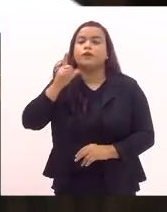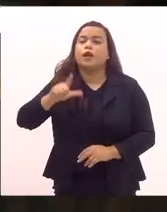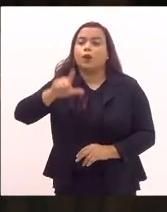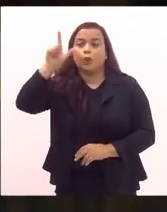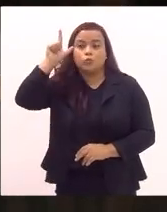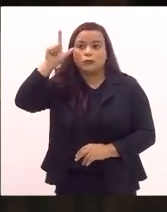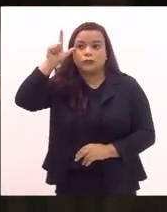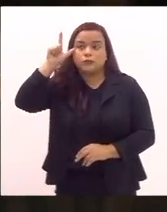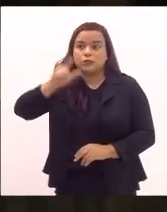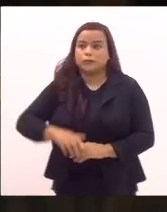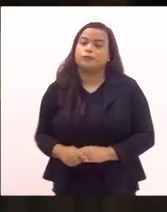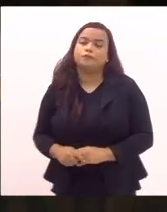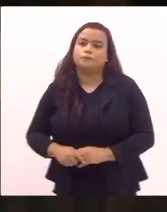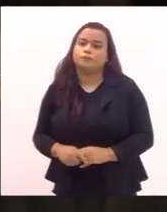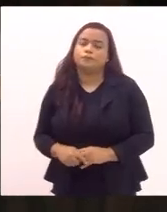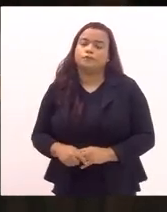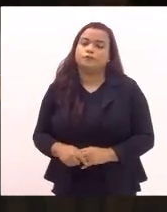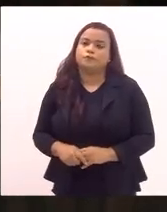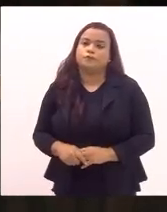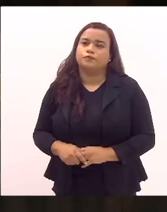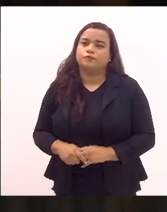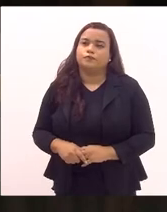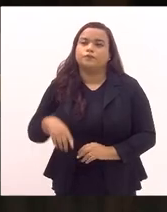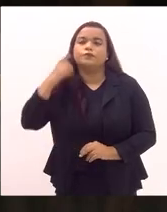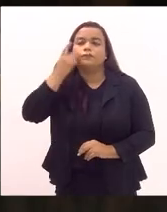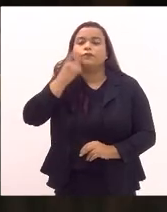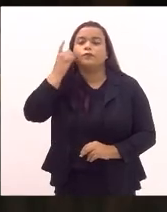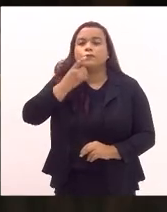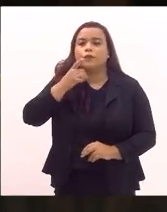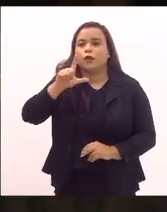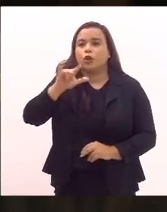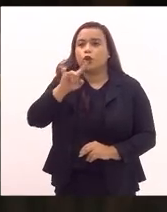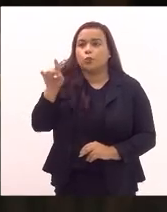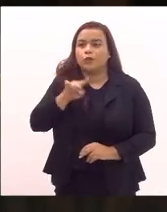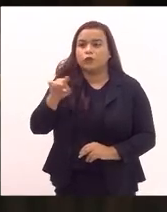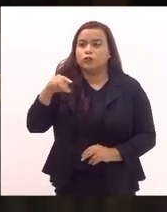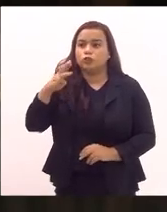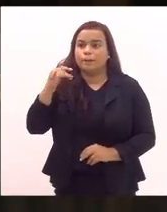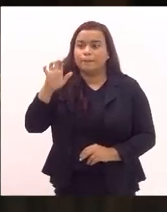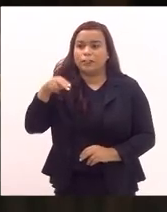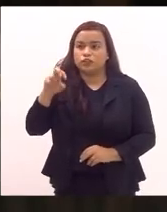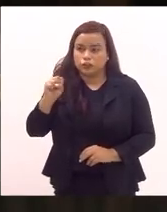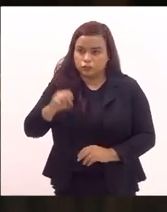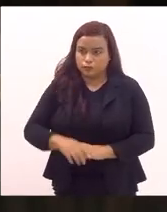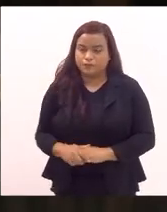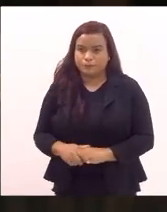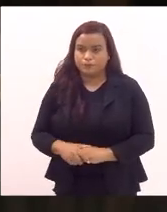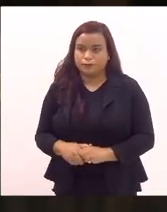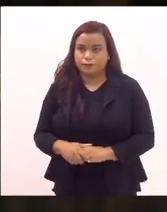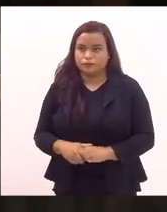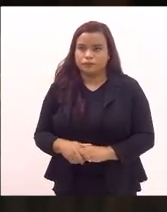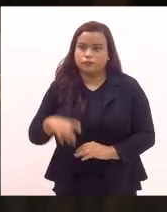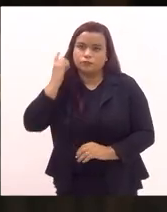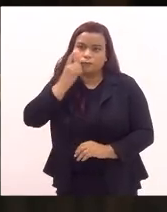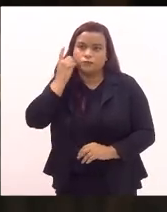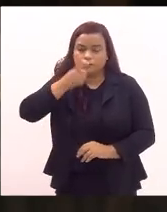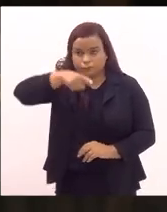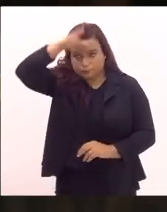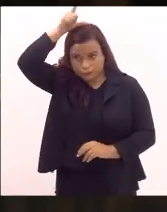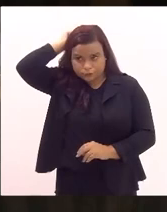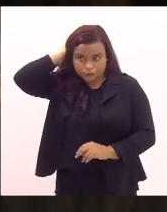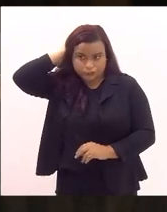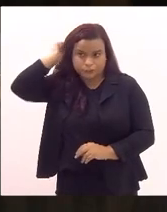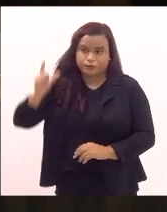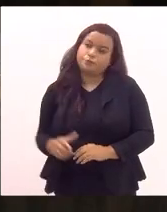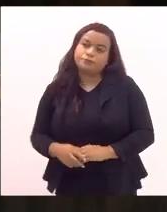Lucinha o deputado a Lucinha está do Luiz Martins Deputado Luiz Martins Deputado Luiz